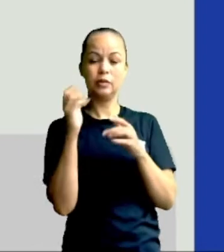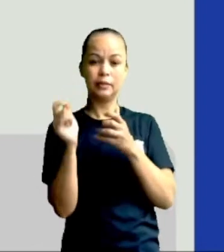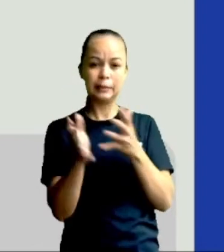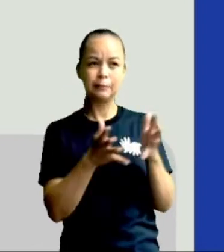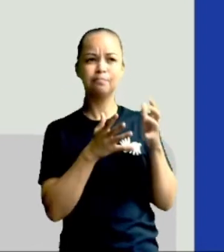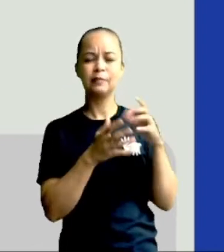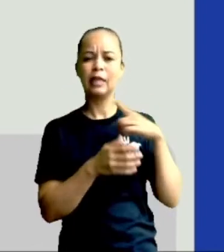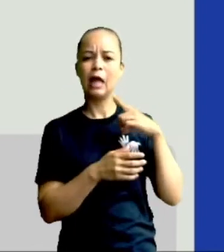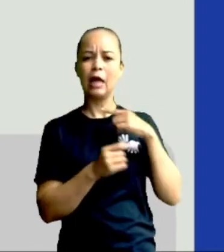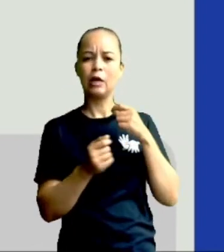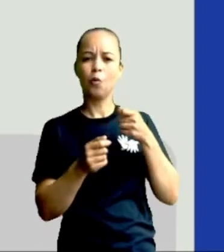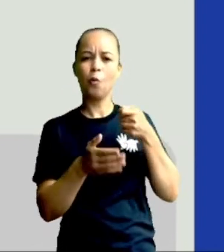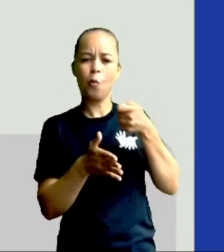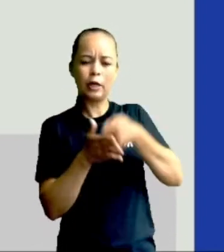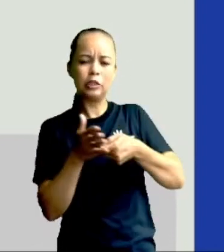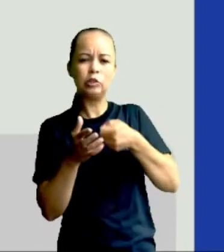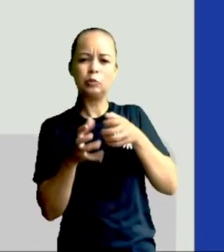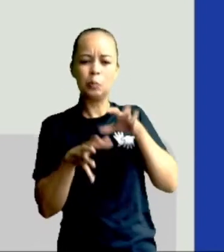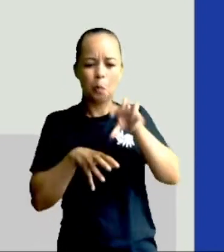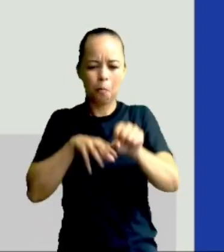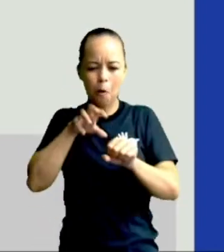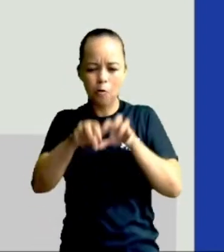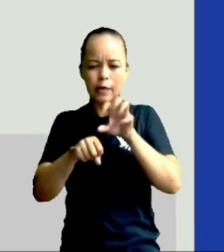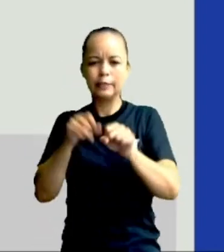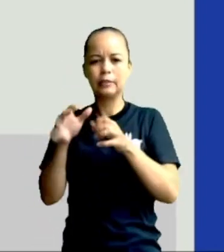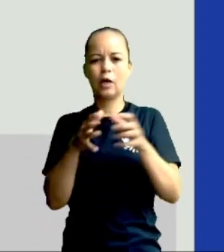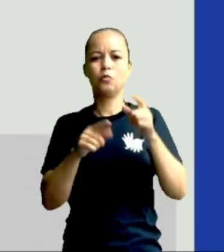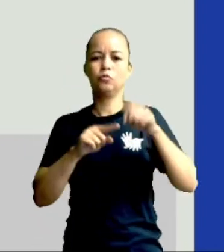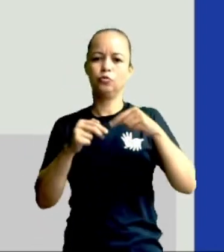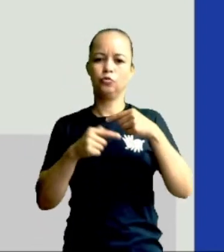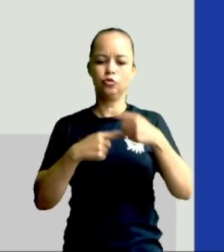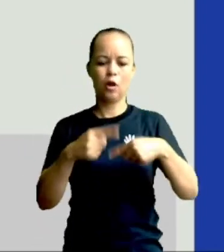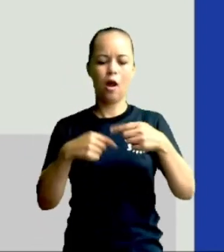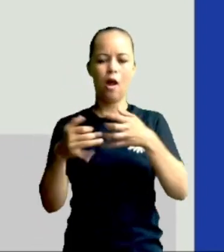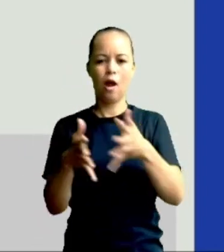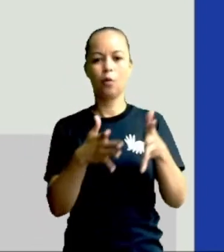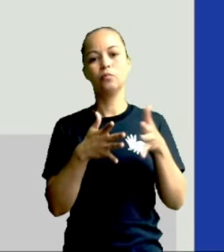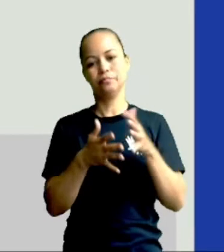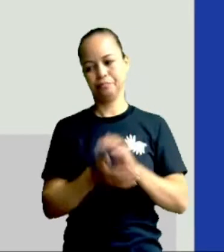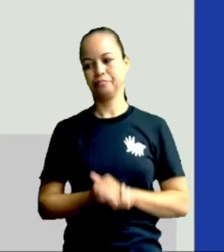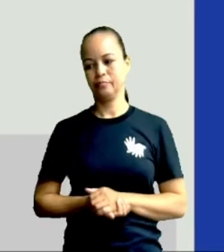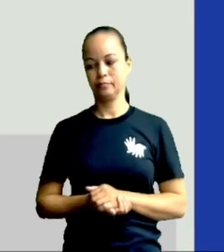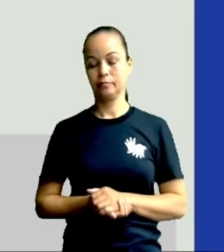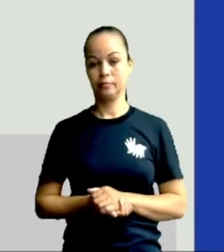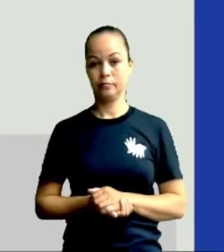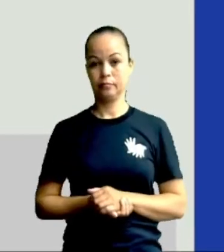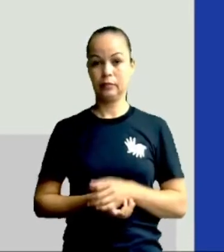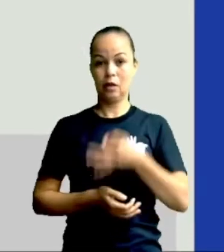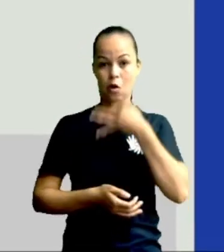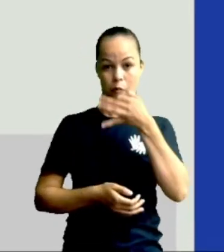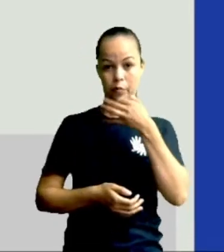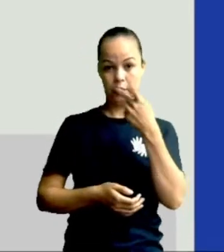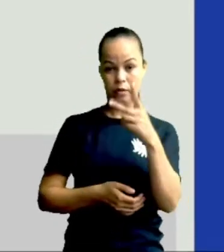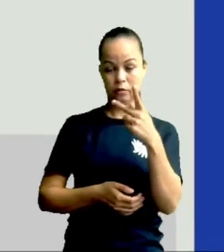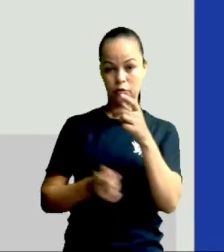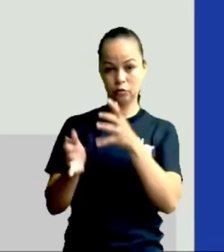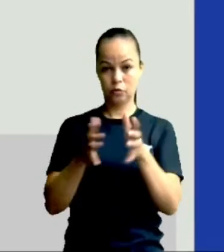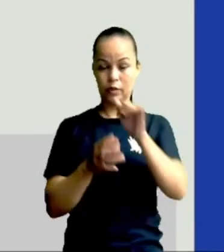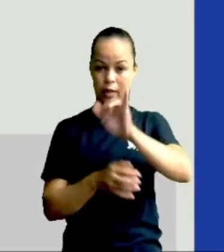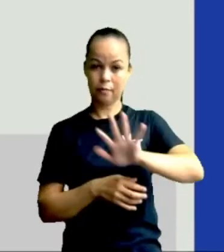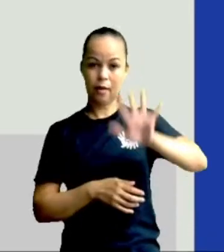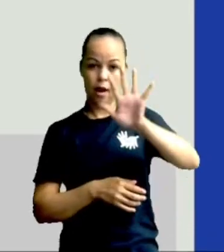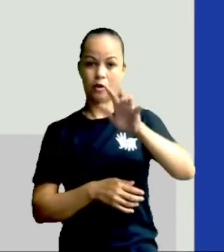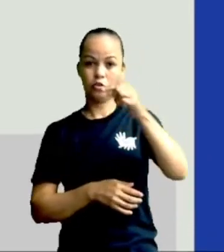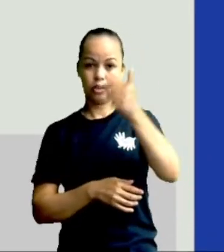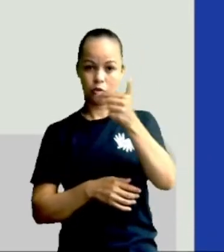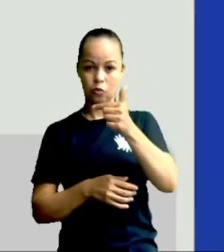natureza com essa exploração dos recursos? Em sua opinião, a natureza está presente nos elementos mostrados na imagem